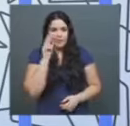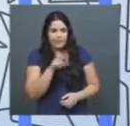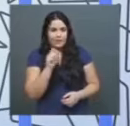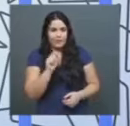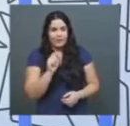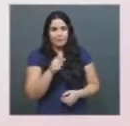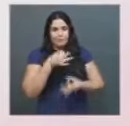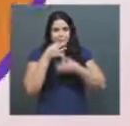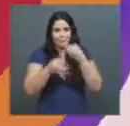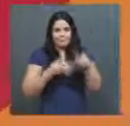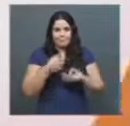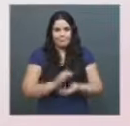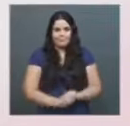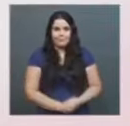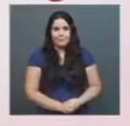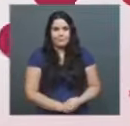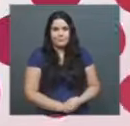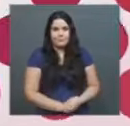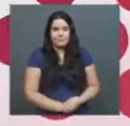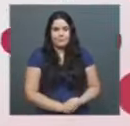nossas dicas.